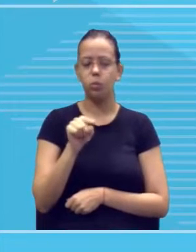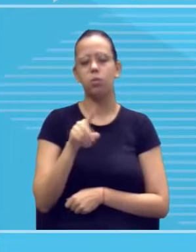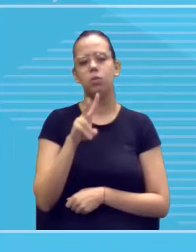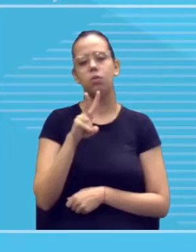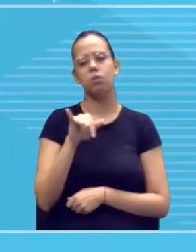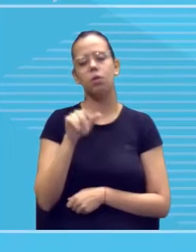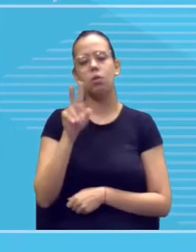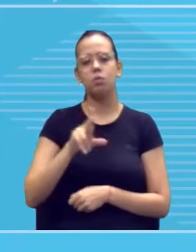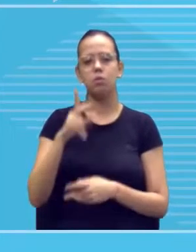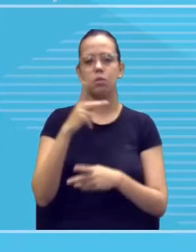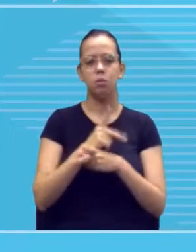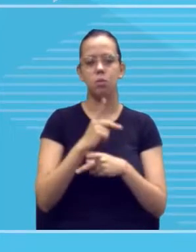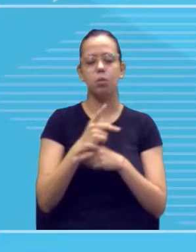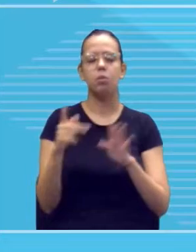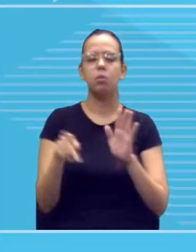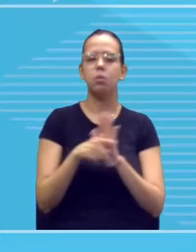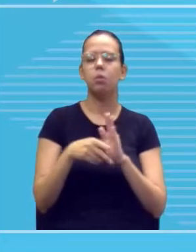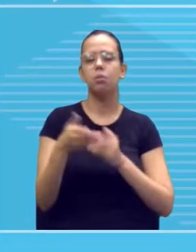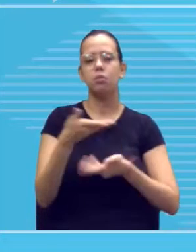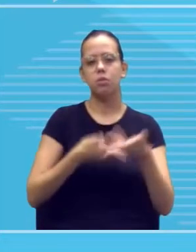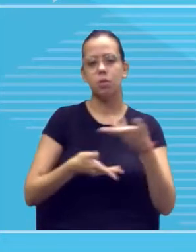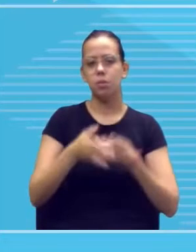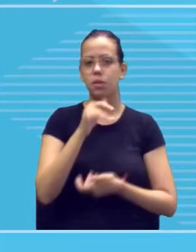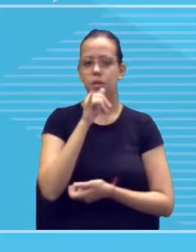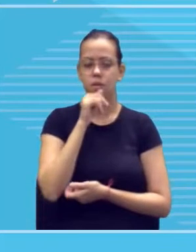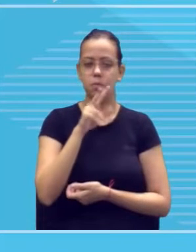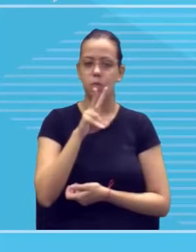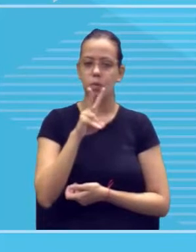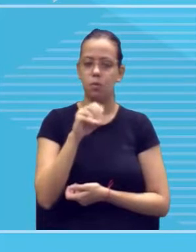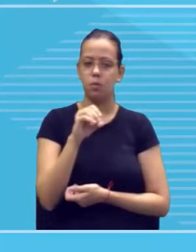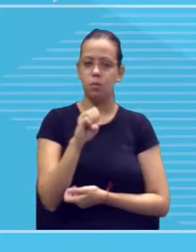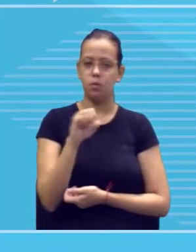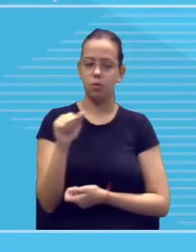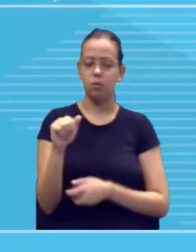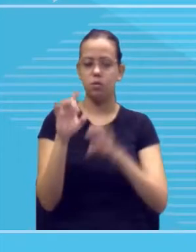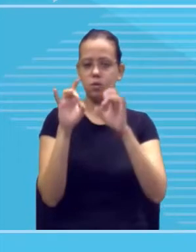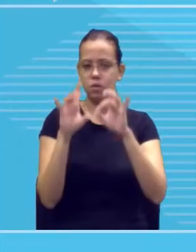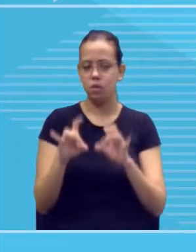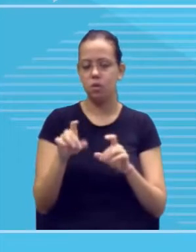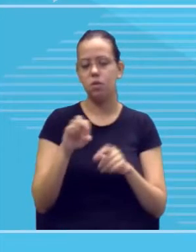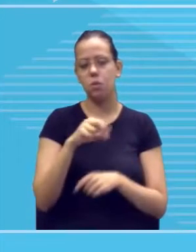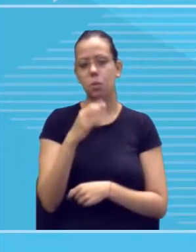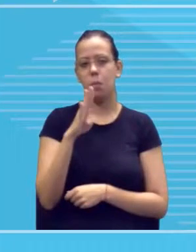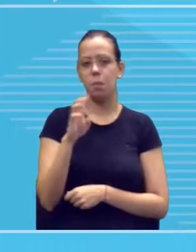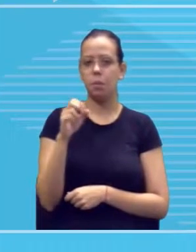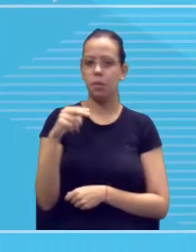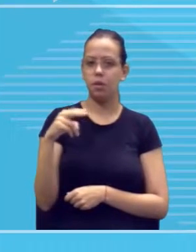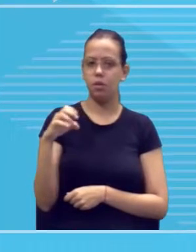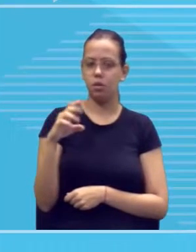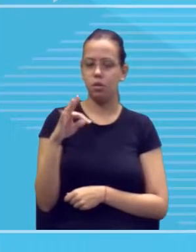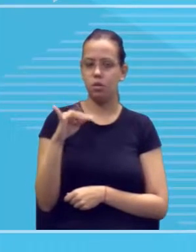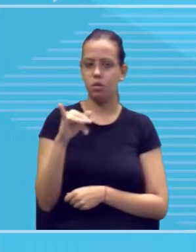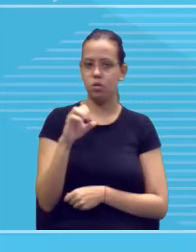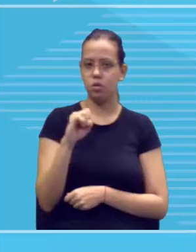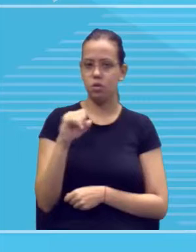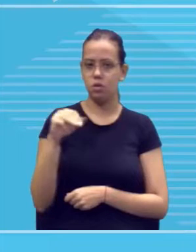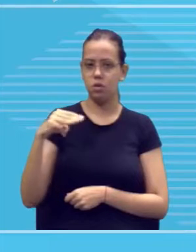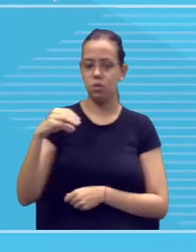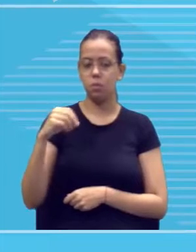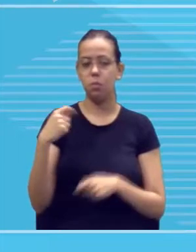pronomes de tratamento vossa excelência meritíssimo por aí vai você precisa ter essa noção